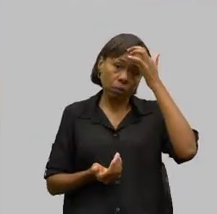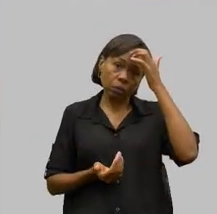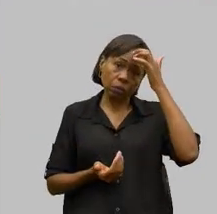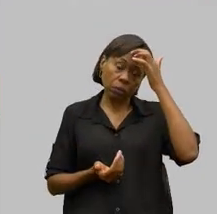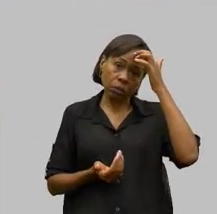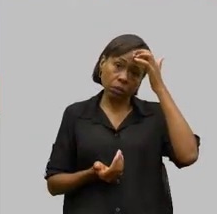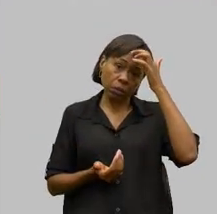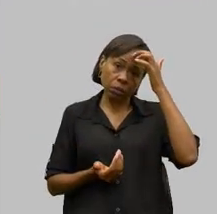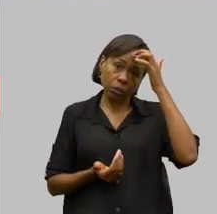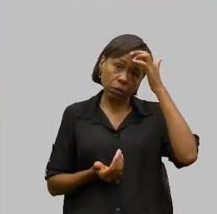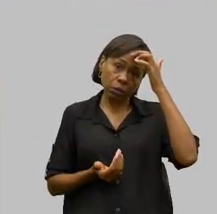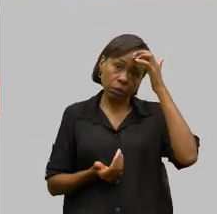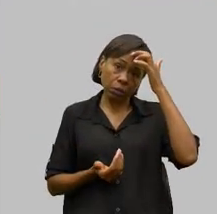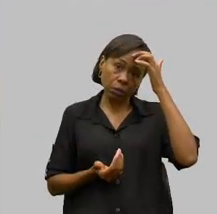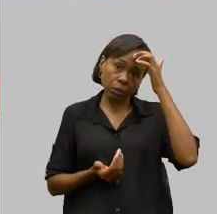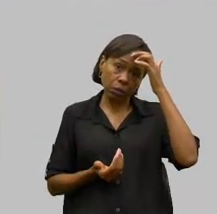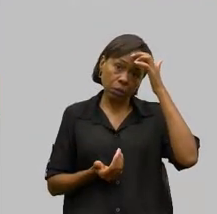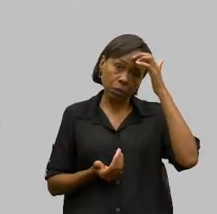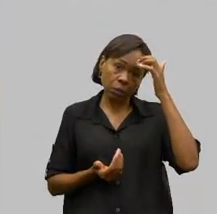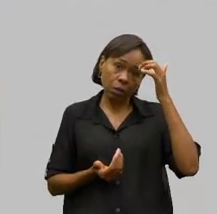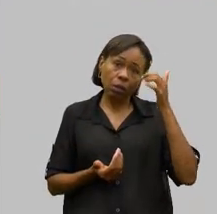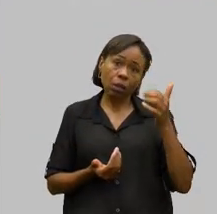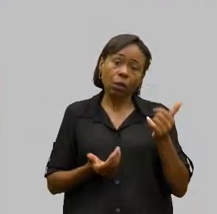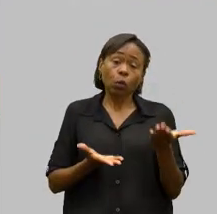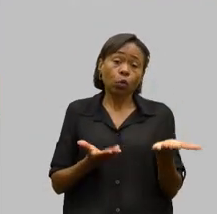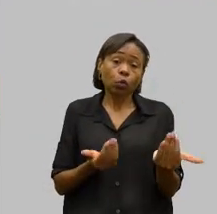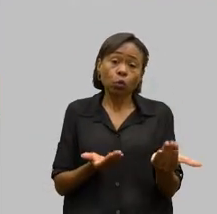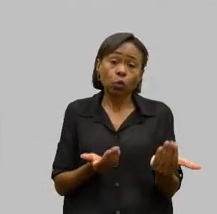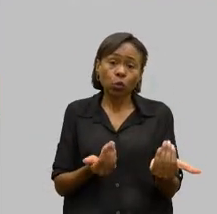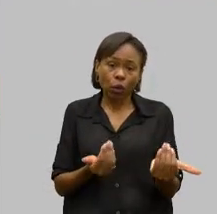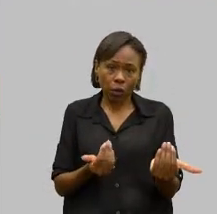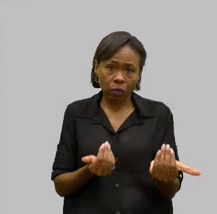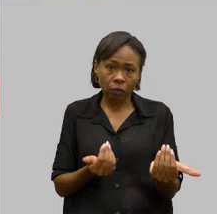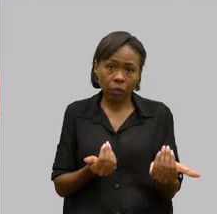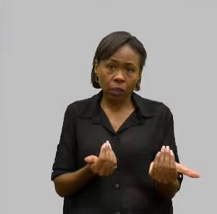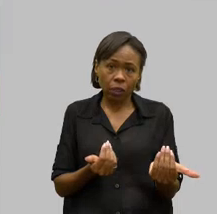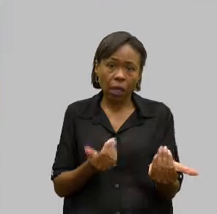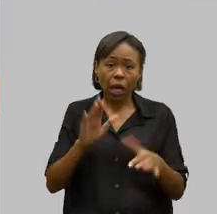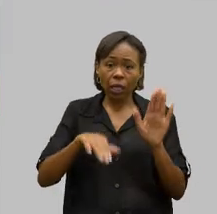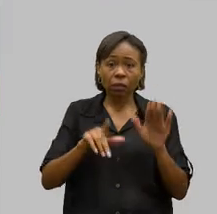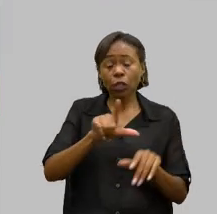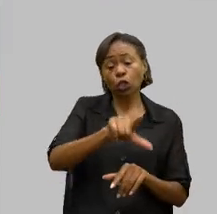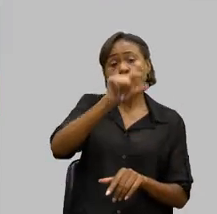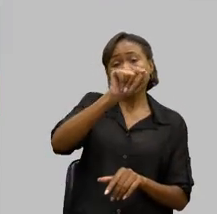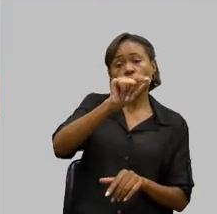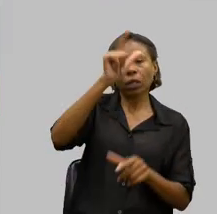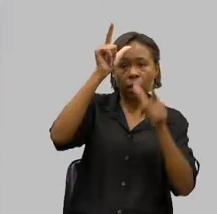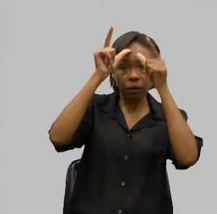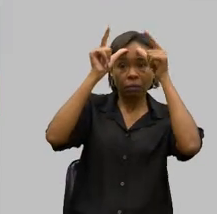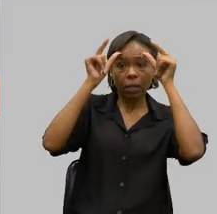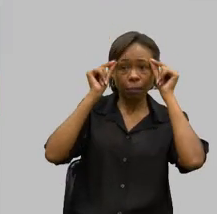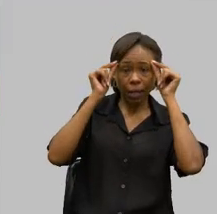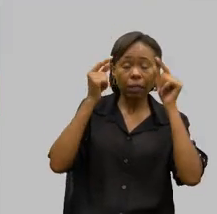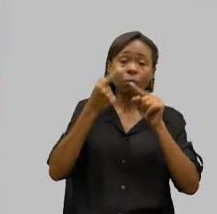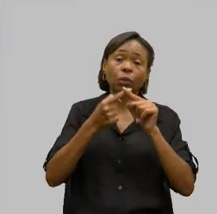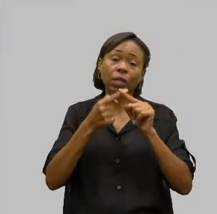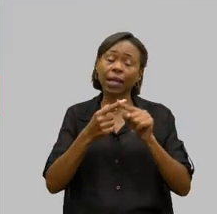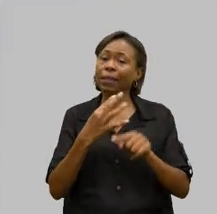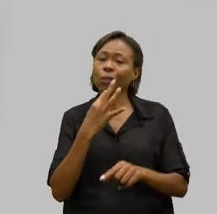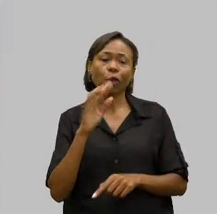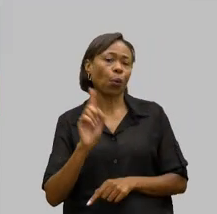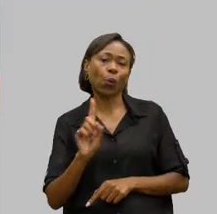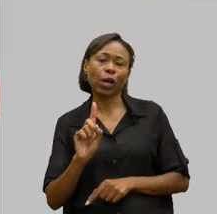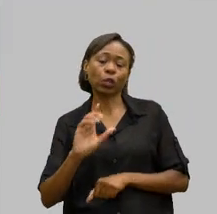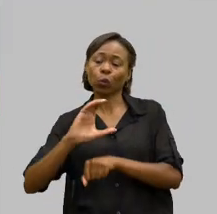enfermagem, técnica administrativa, porque ele não conhece o curso de mineração, porque ninguém nunca contou para ele. Então, esse